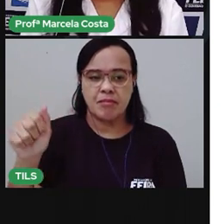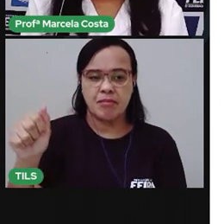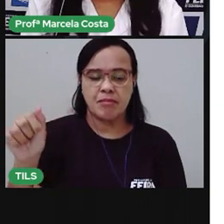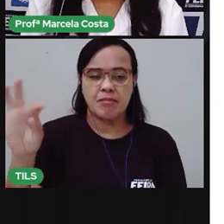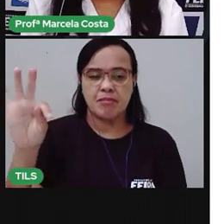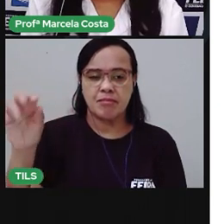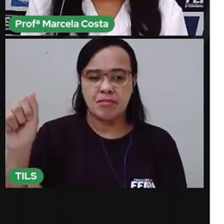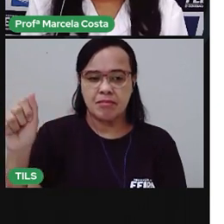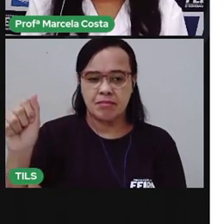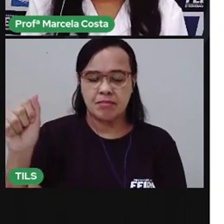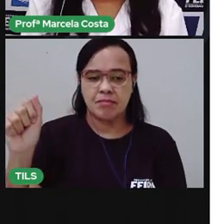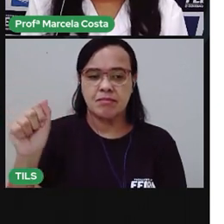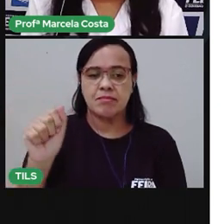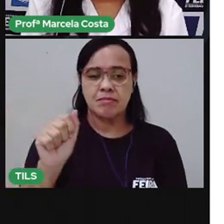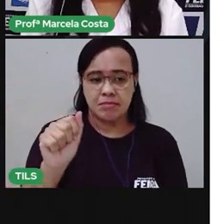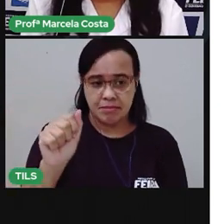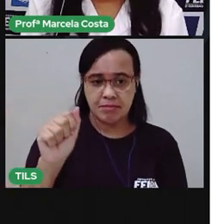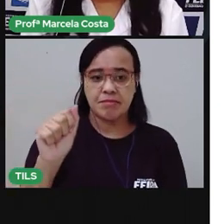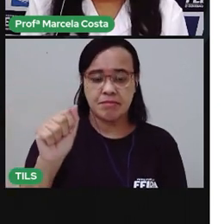barata